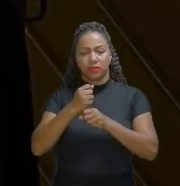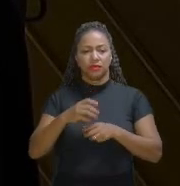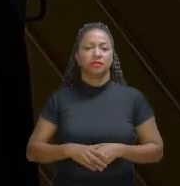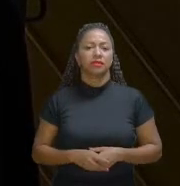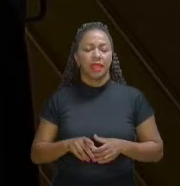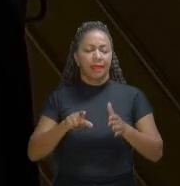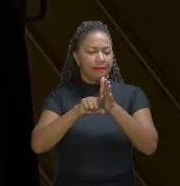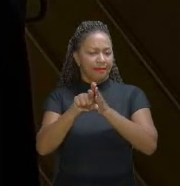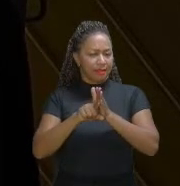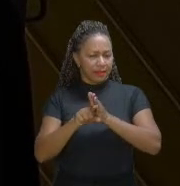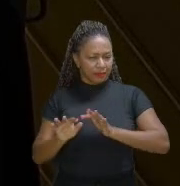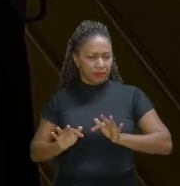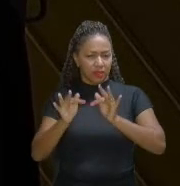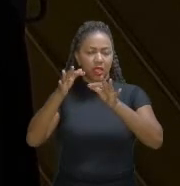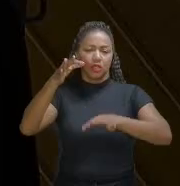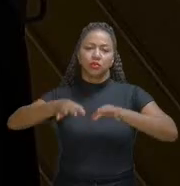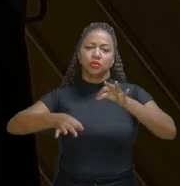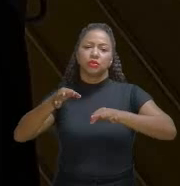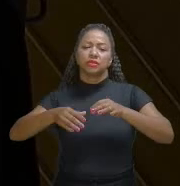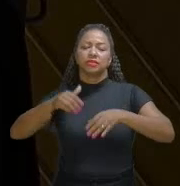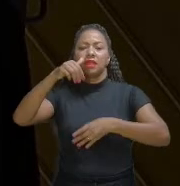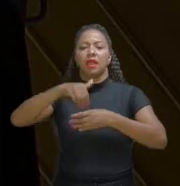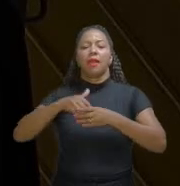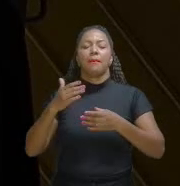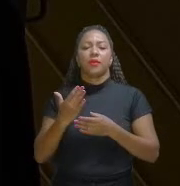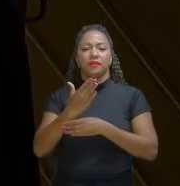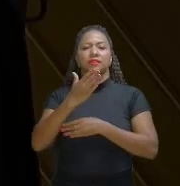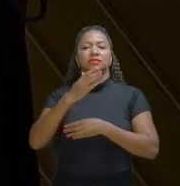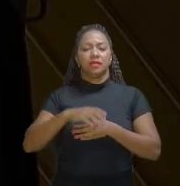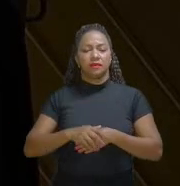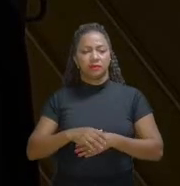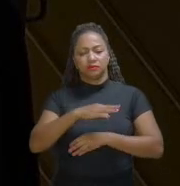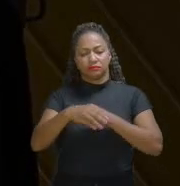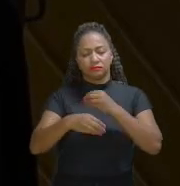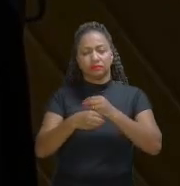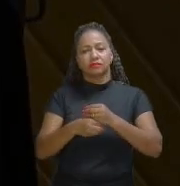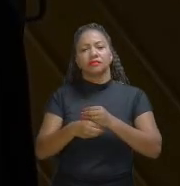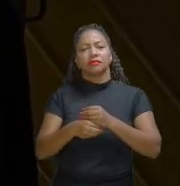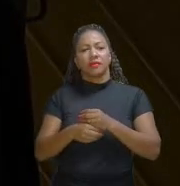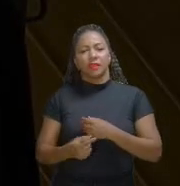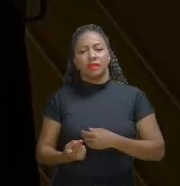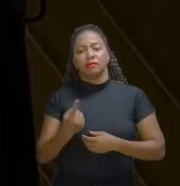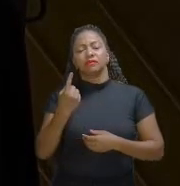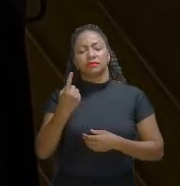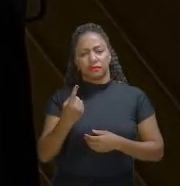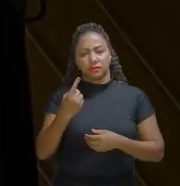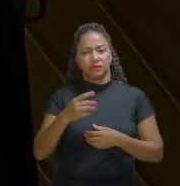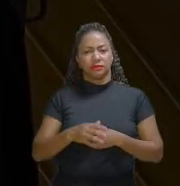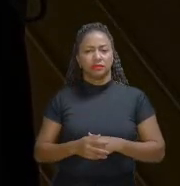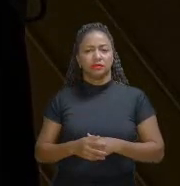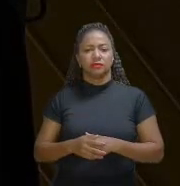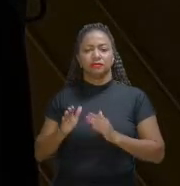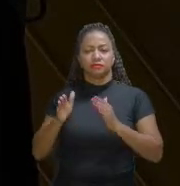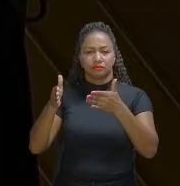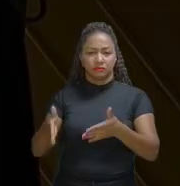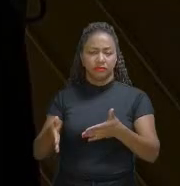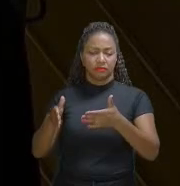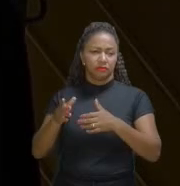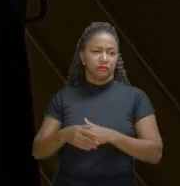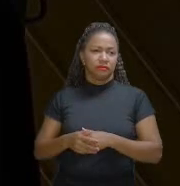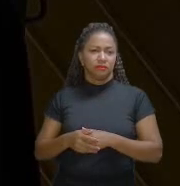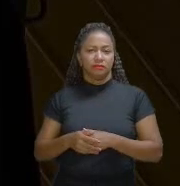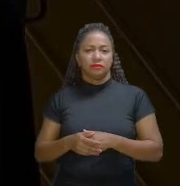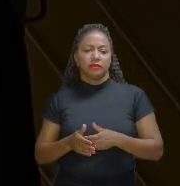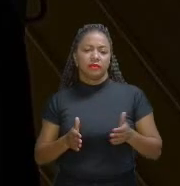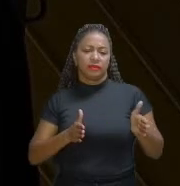A análise técnica da Justiça Eleitoral levou à aprovação, com ressalvas apenas em um caso, motivada exclusivamente pela entrega